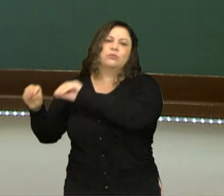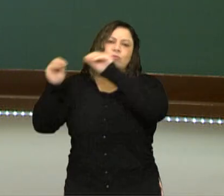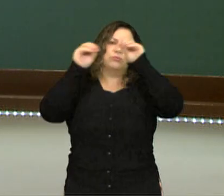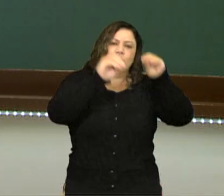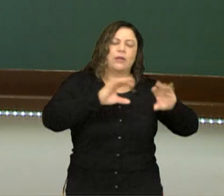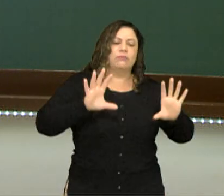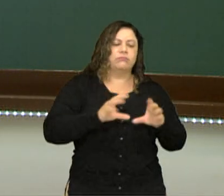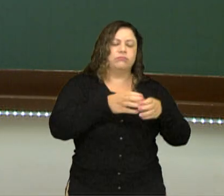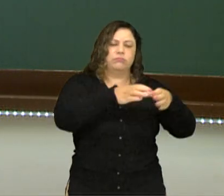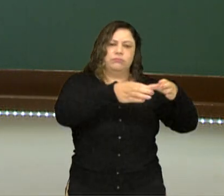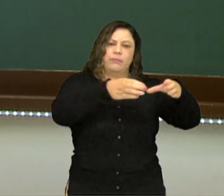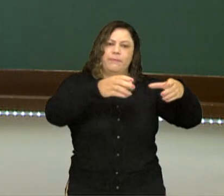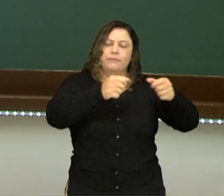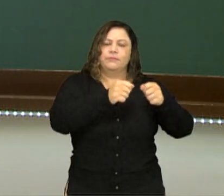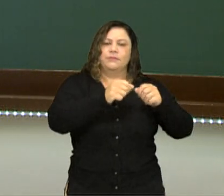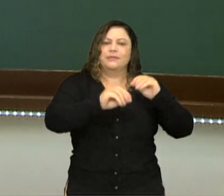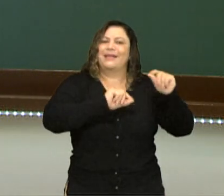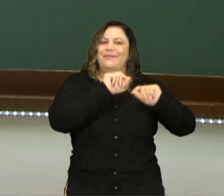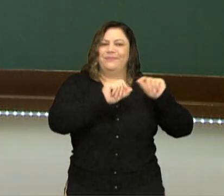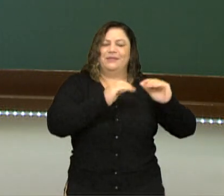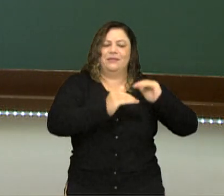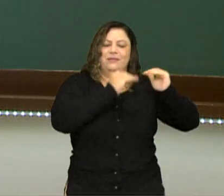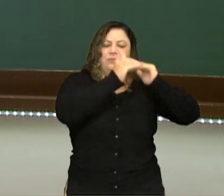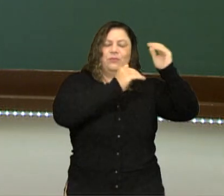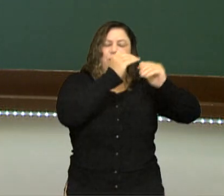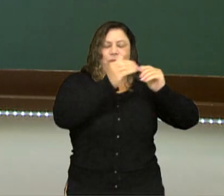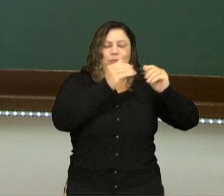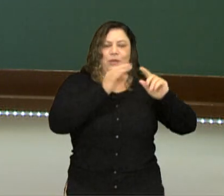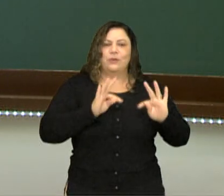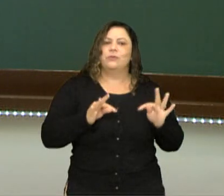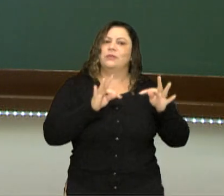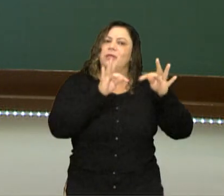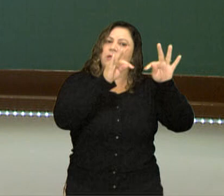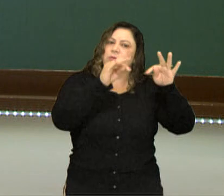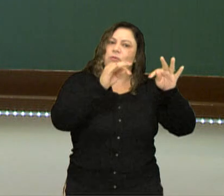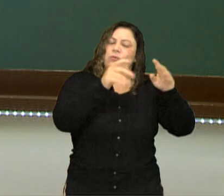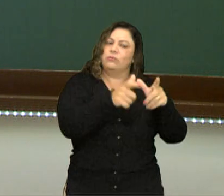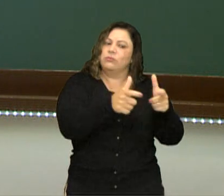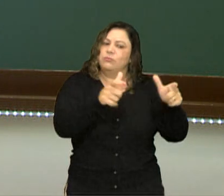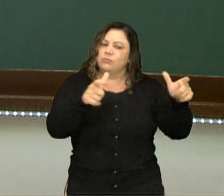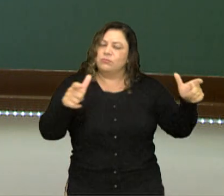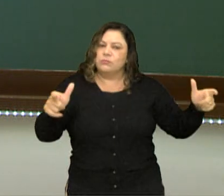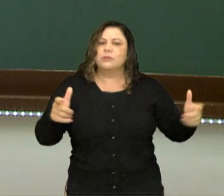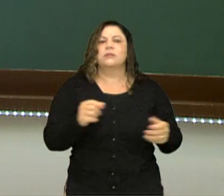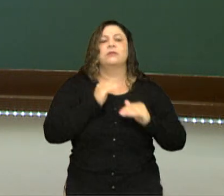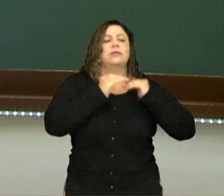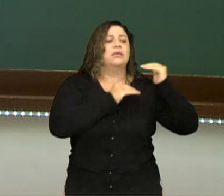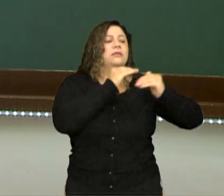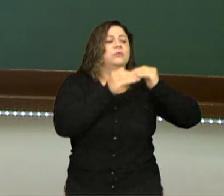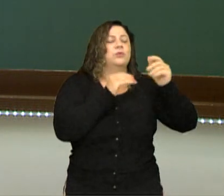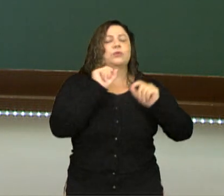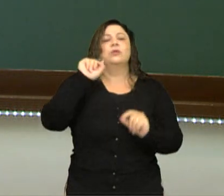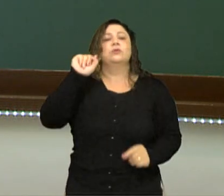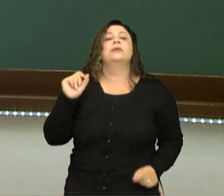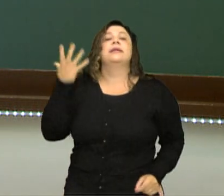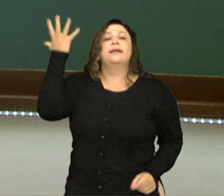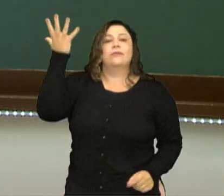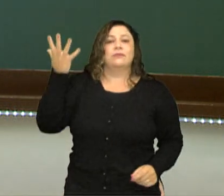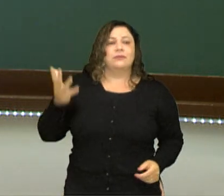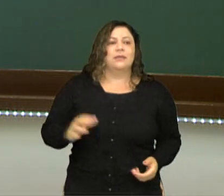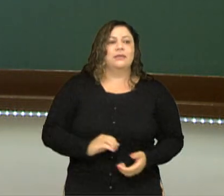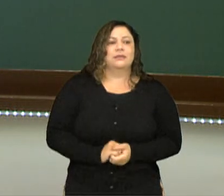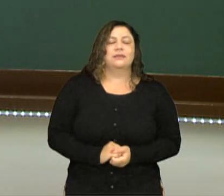Então, relacionado ali ao desenvolvimento da civilização e tecnologia. Nesse processo, o que acontece? O